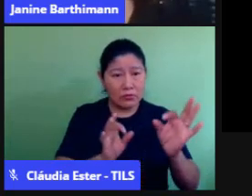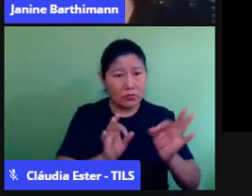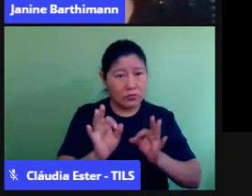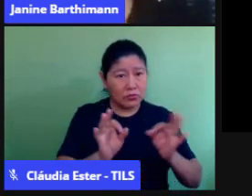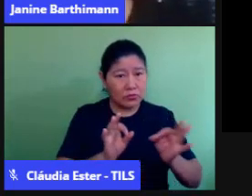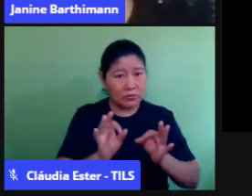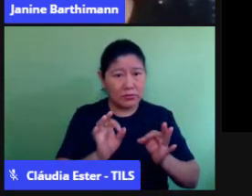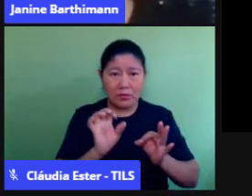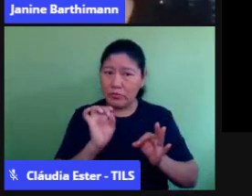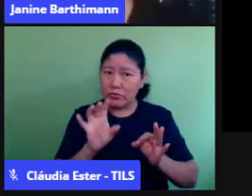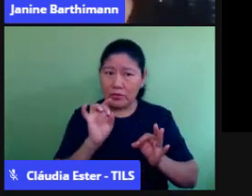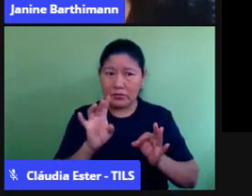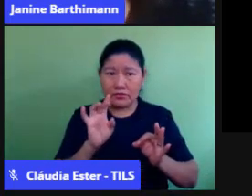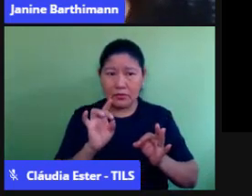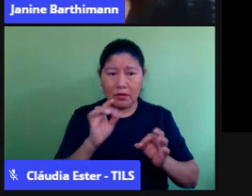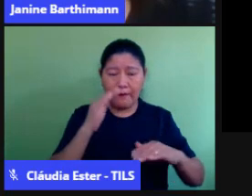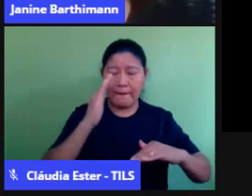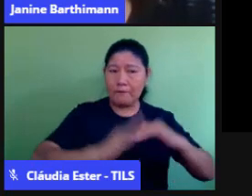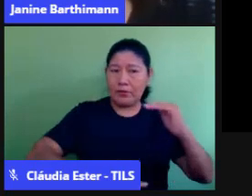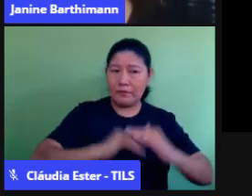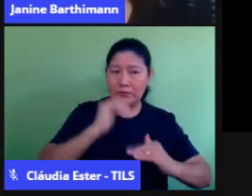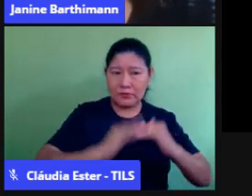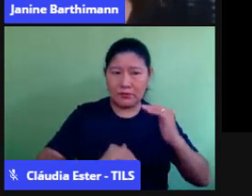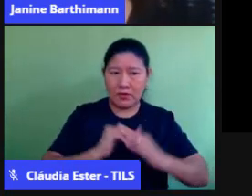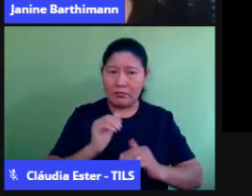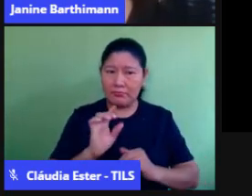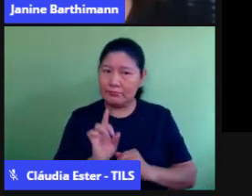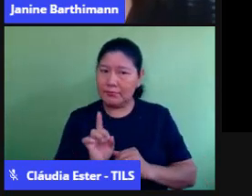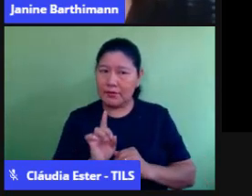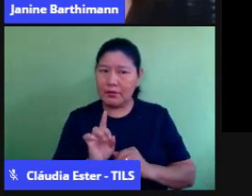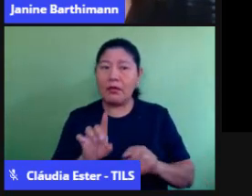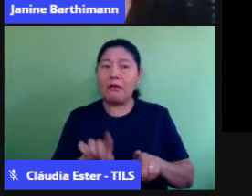só didaticamente, mas